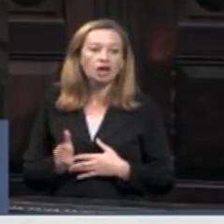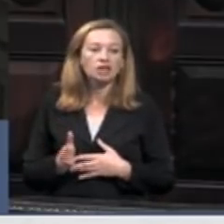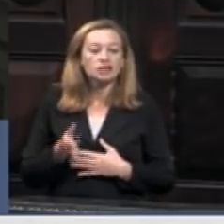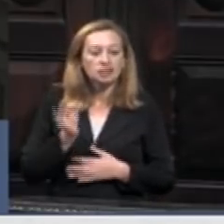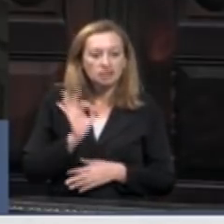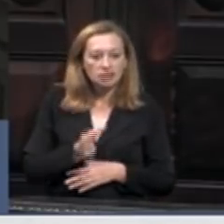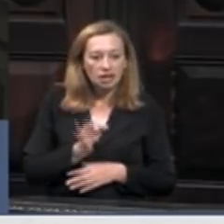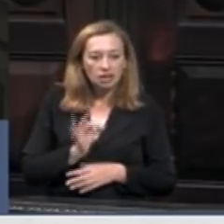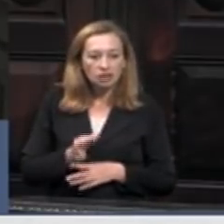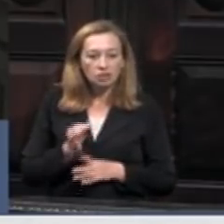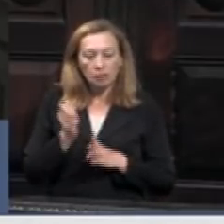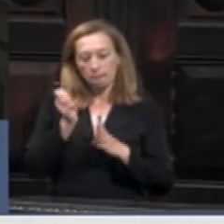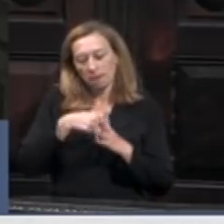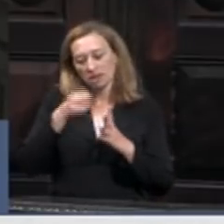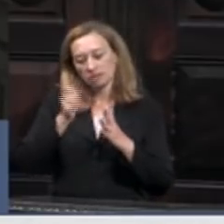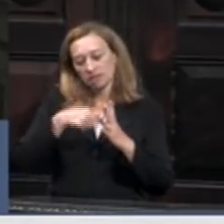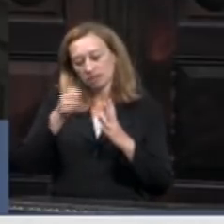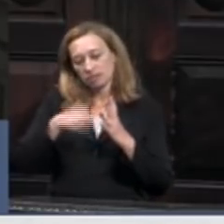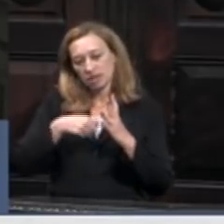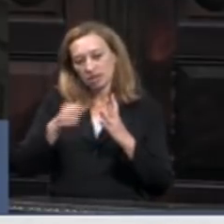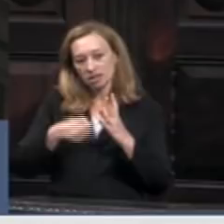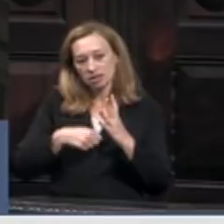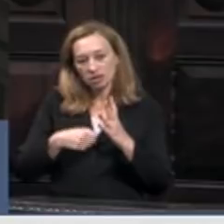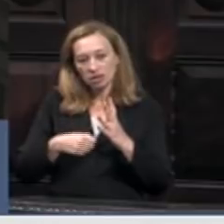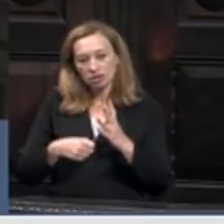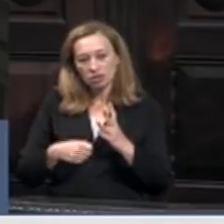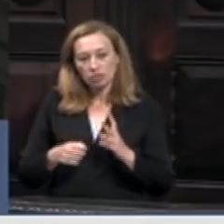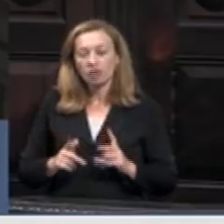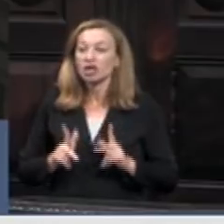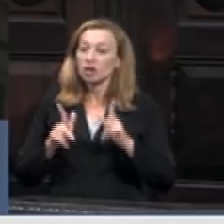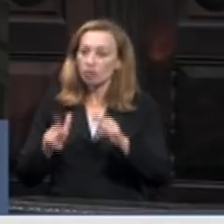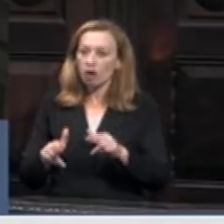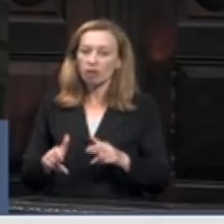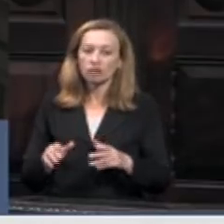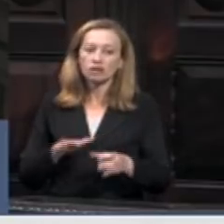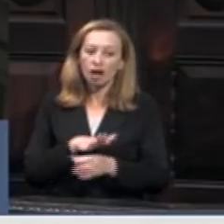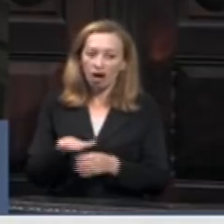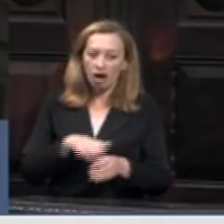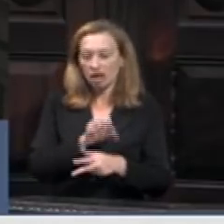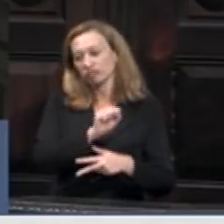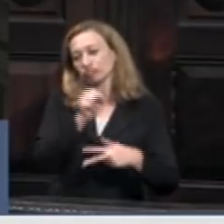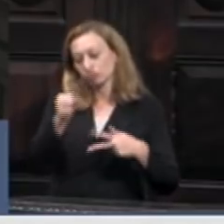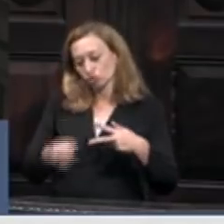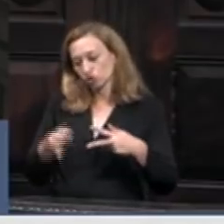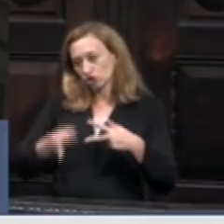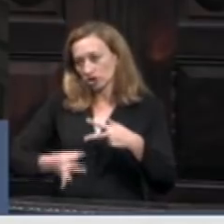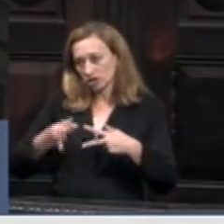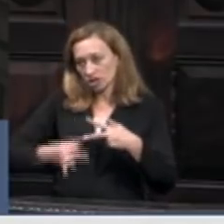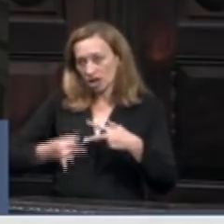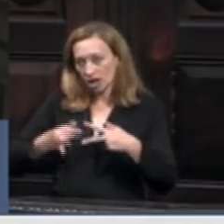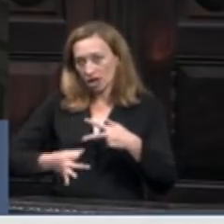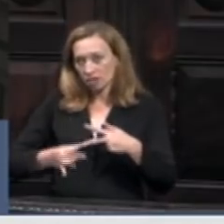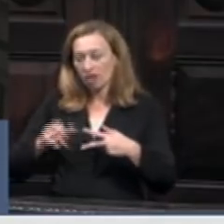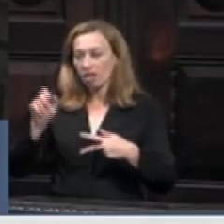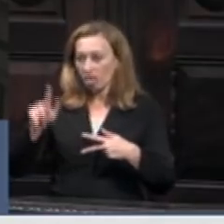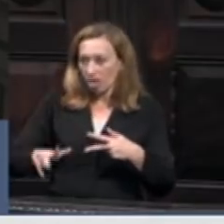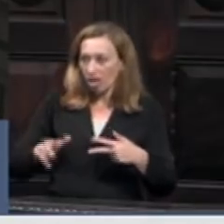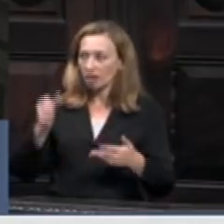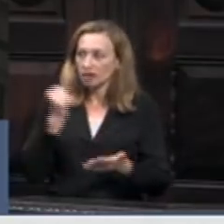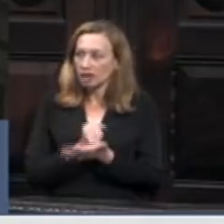garantido mês a mês, como é feito no judiciário. O dinheiro da saúde, ele é carimbado,